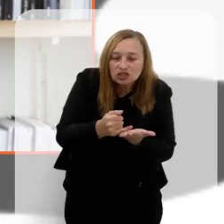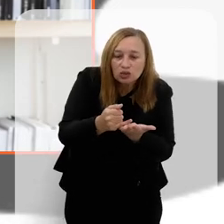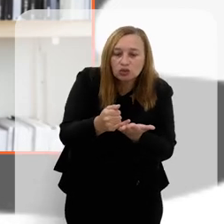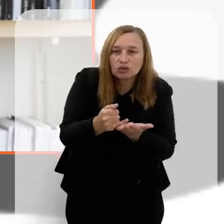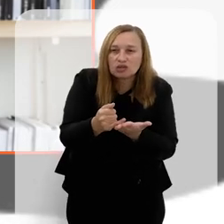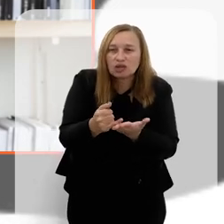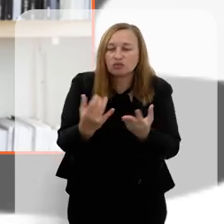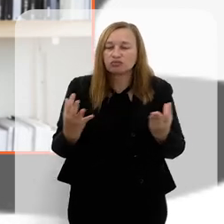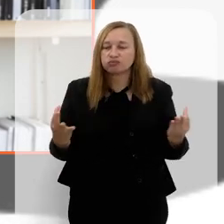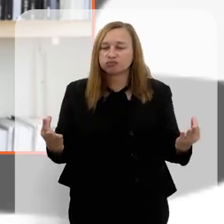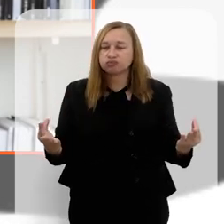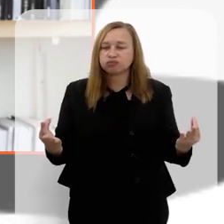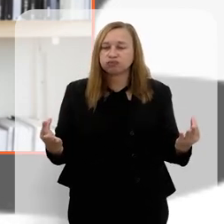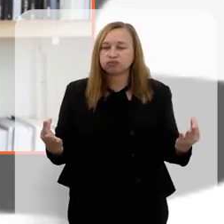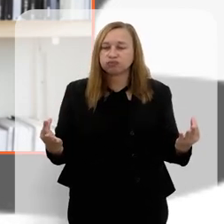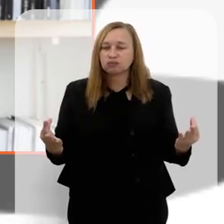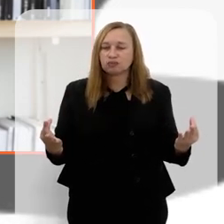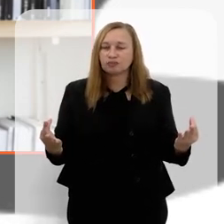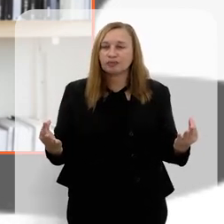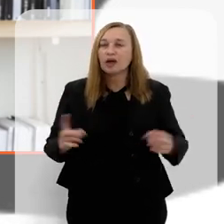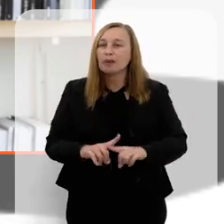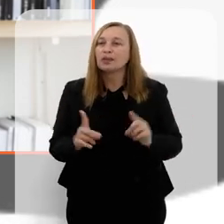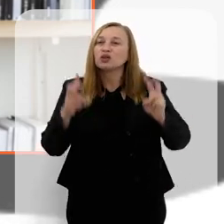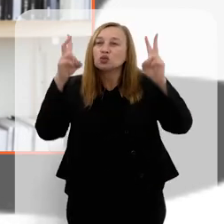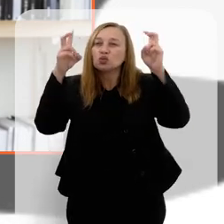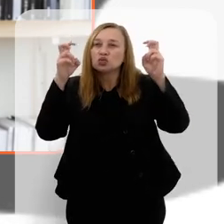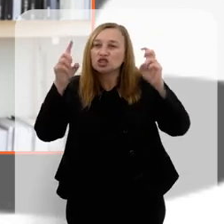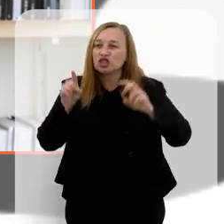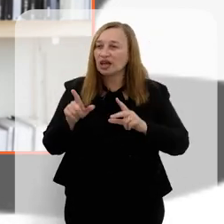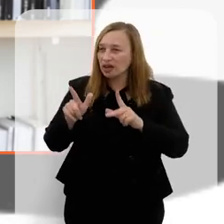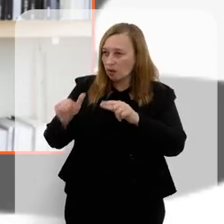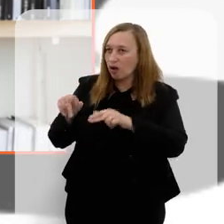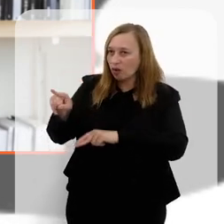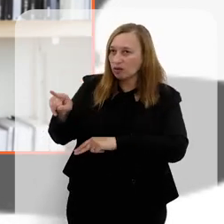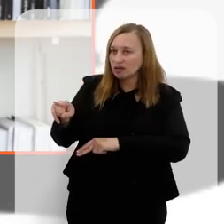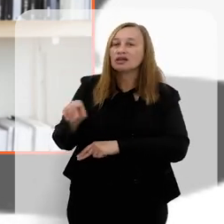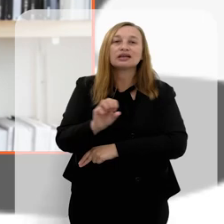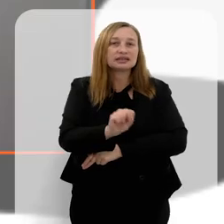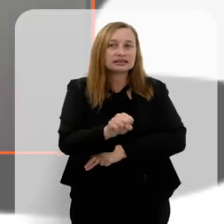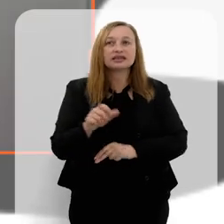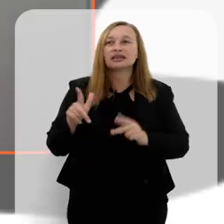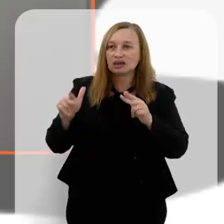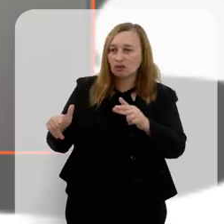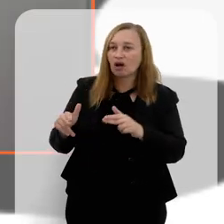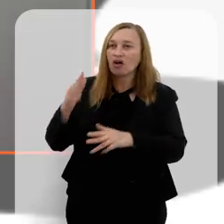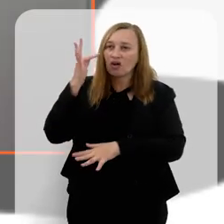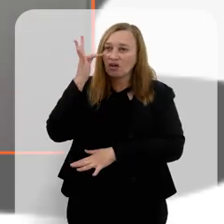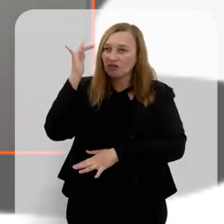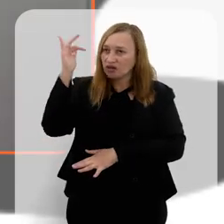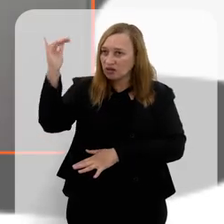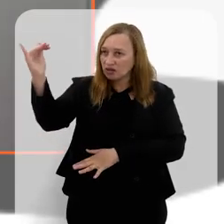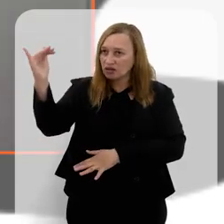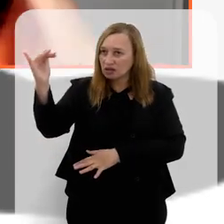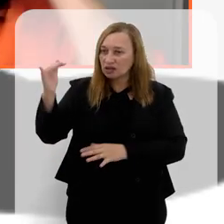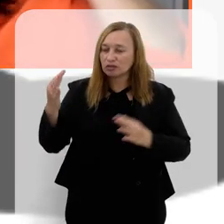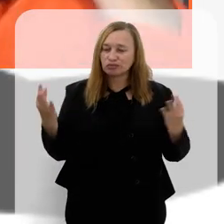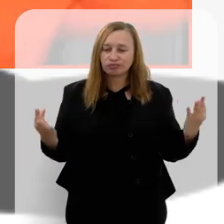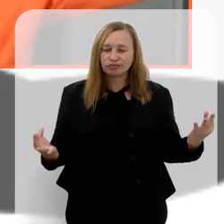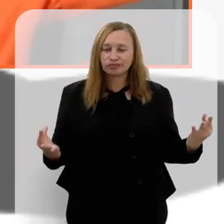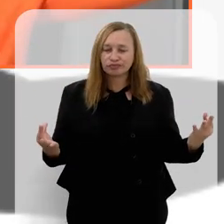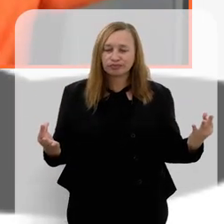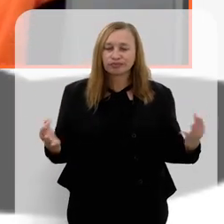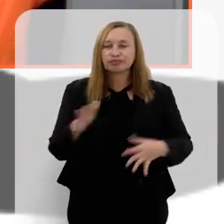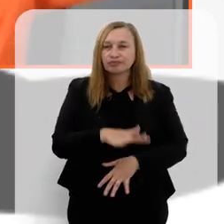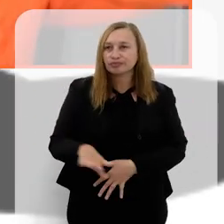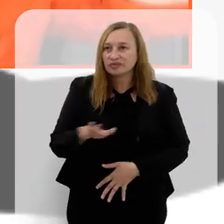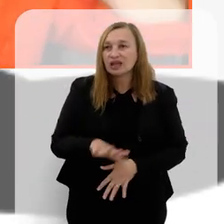a introdução da meditação, né? Mas o título vai ser esse mesmo? Vai ser esse mesmo, Tá filosofar ótimo. e meditar com